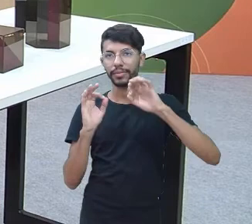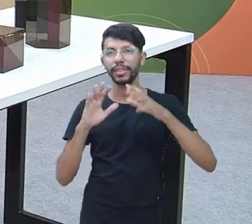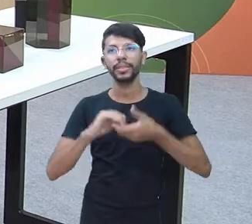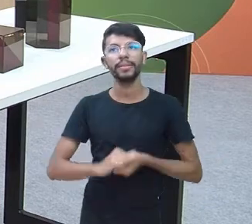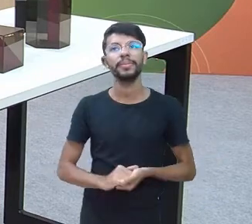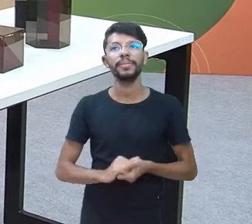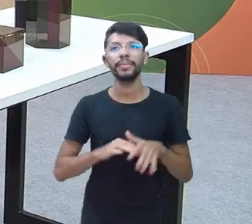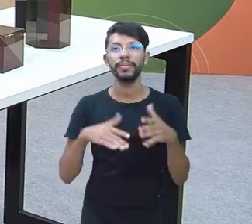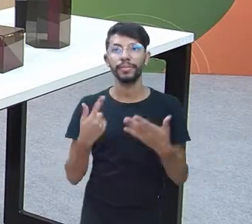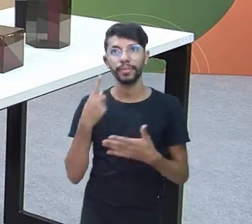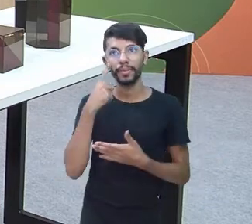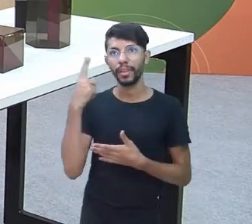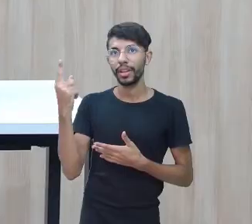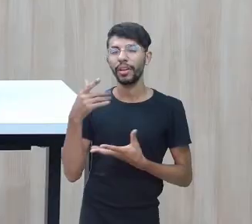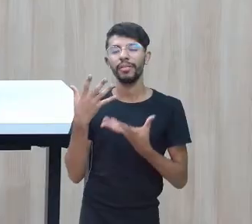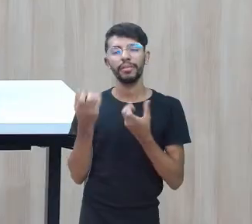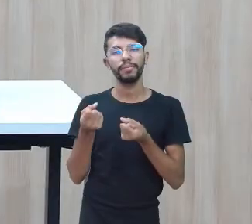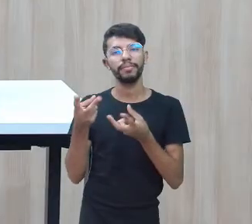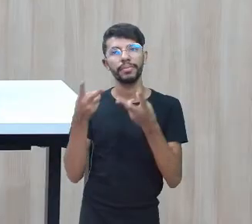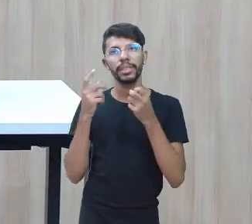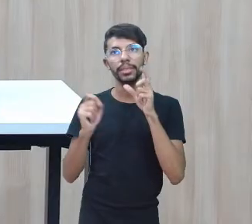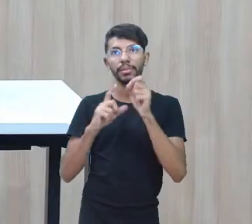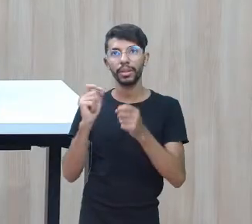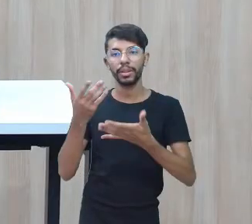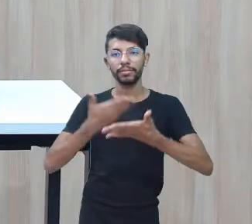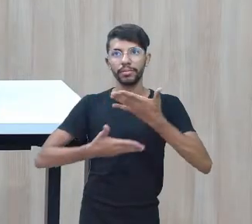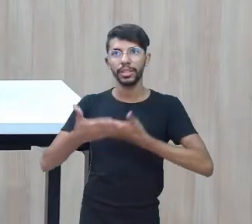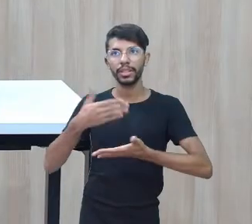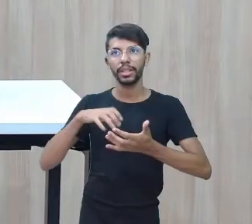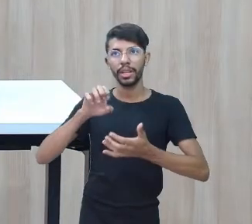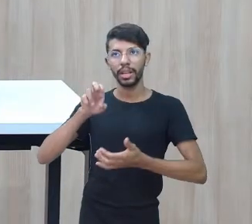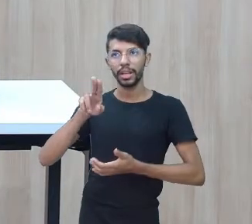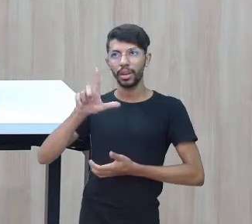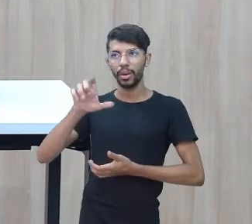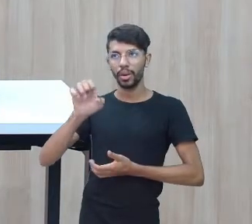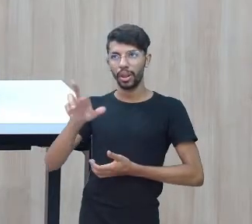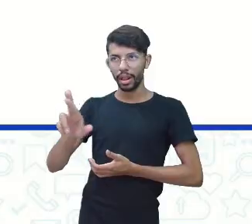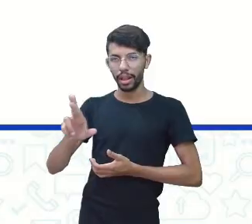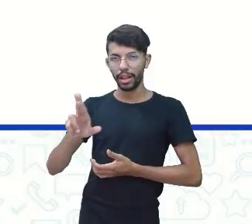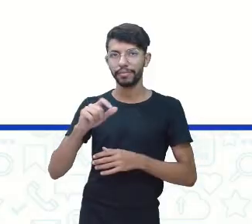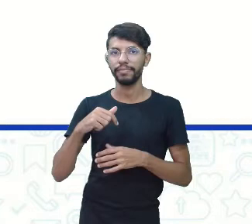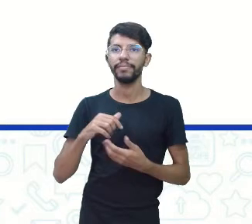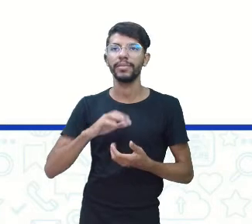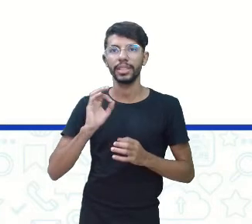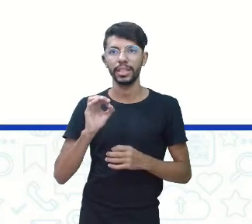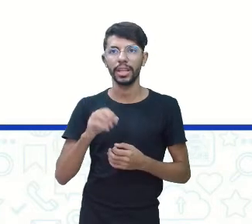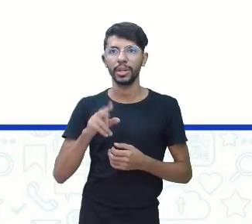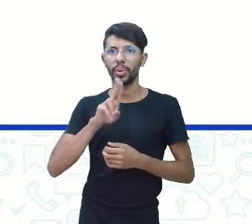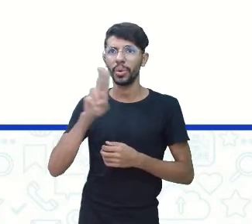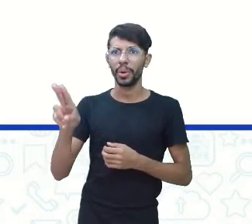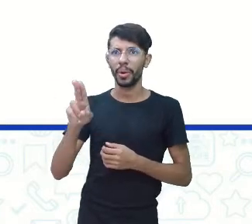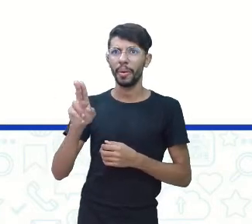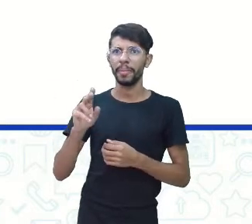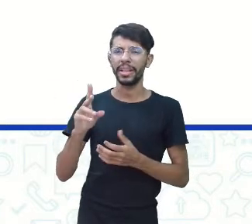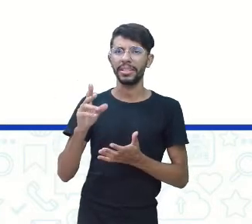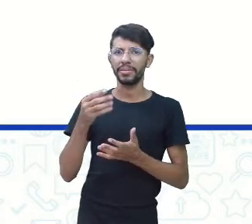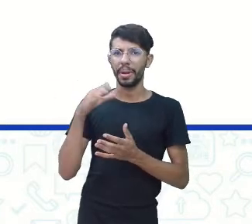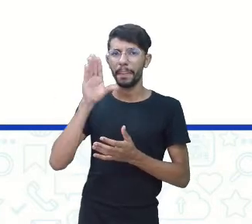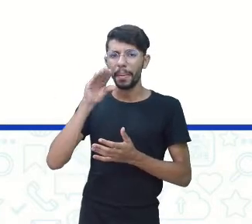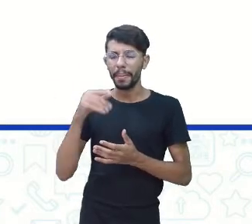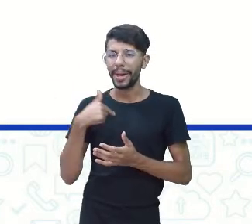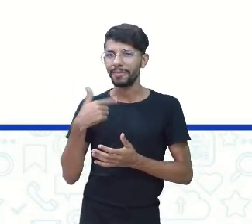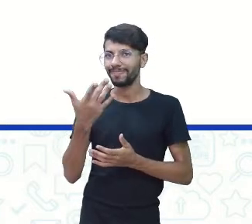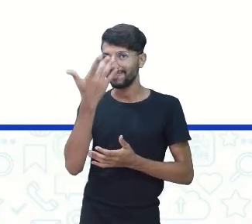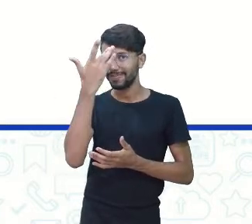vamos observar aqui a relação de Euler. Então, Euler, toda vez eu não sei como pronunciar de fato o nome dele, porque é um nome que não